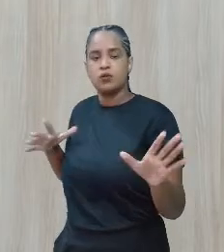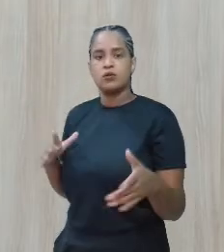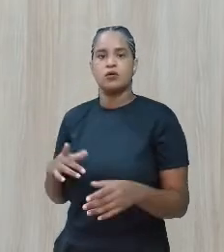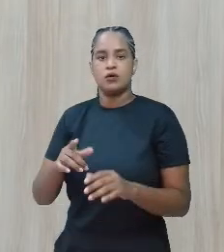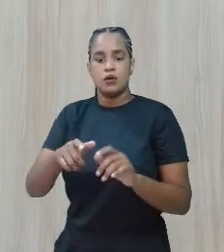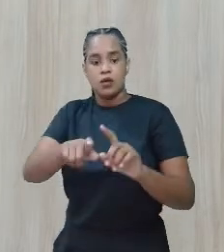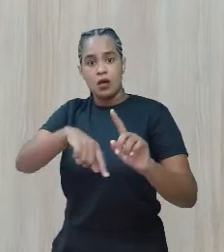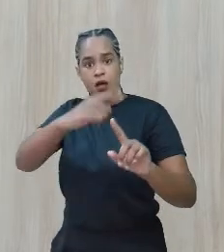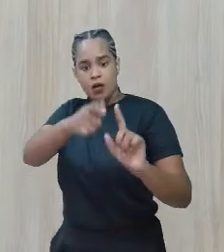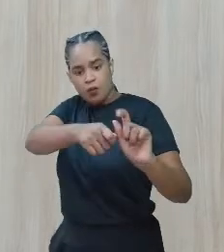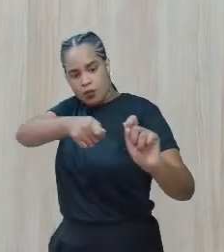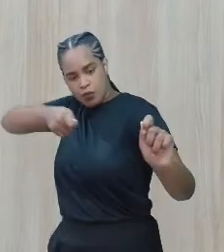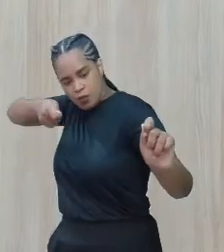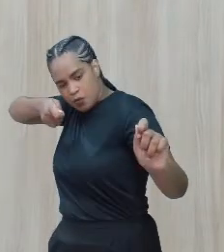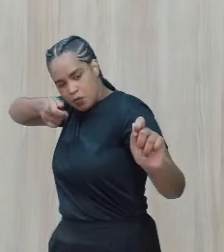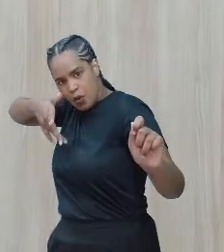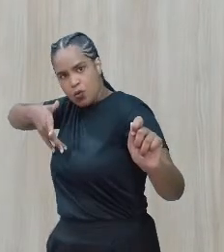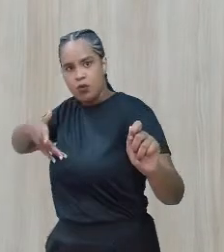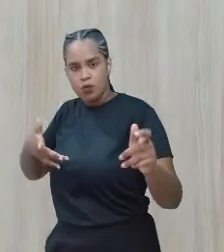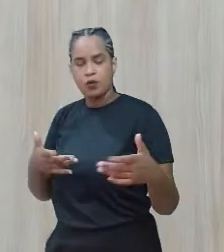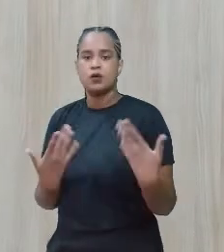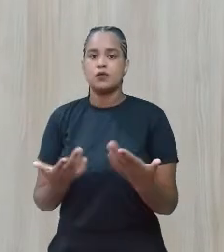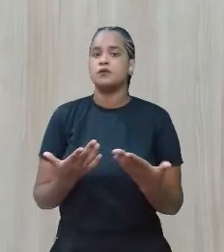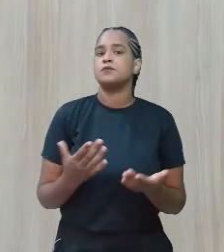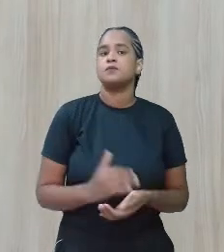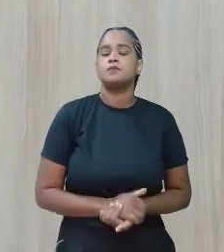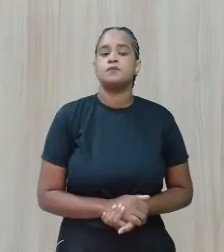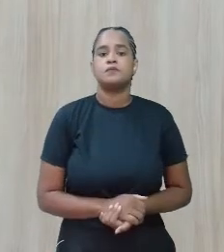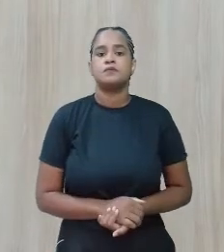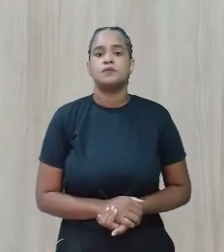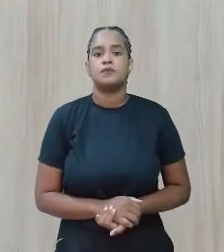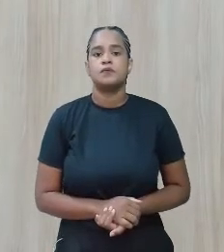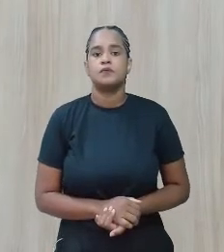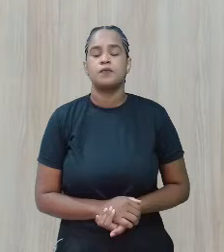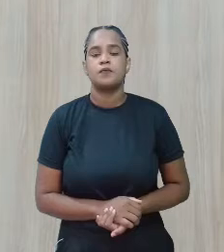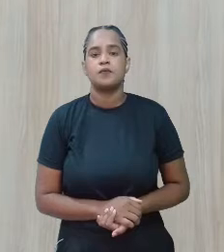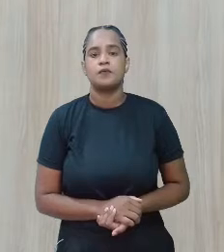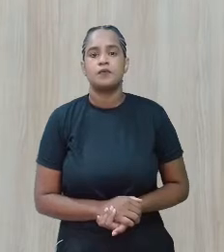seta, no caso do arco e flecha. E quando o